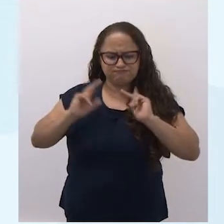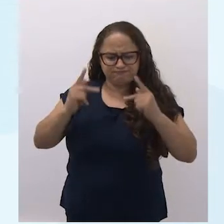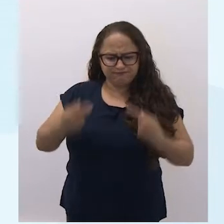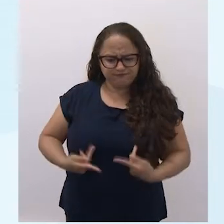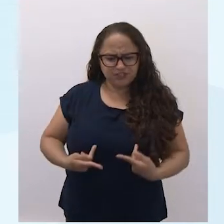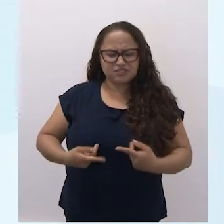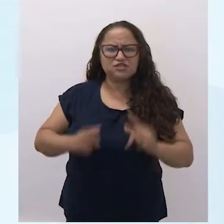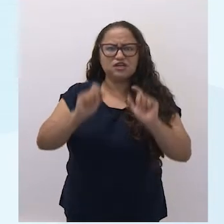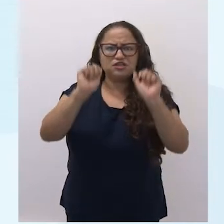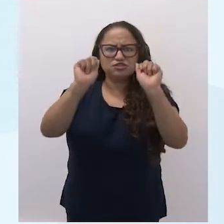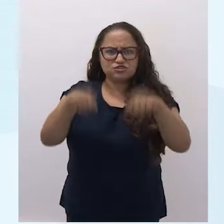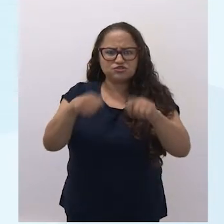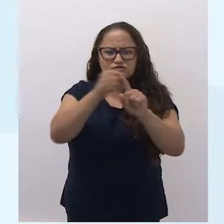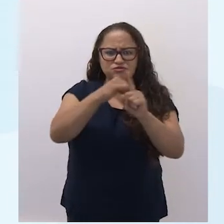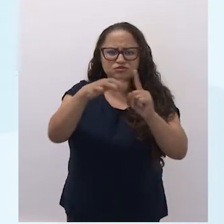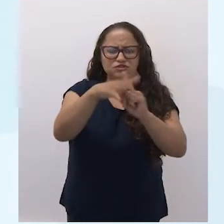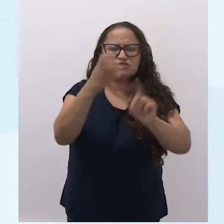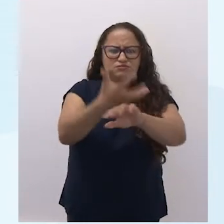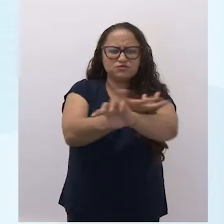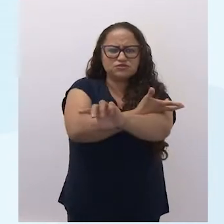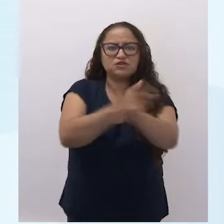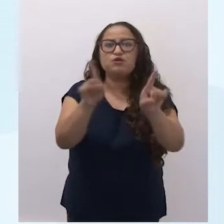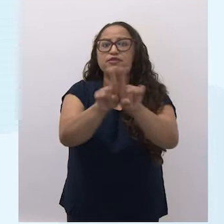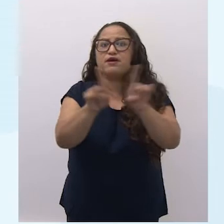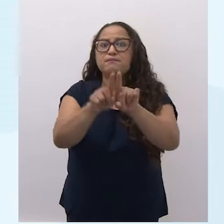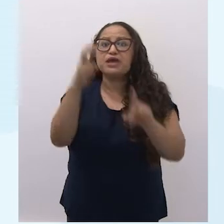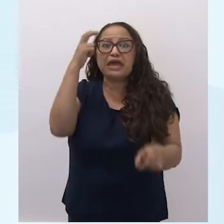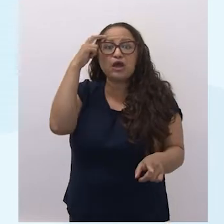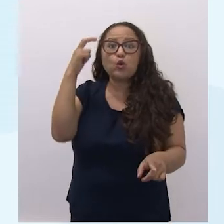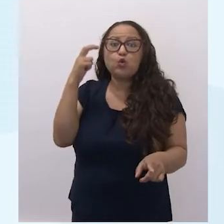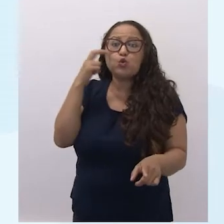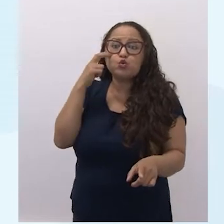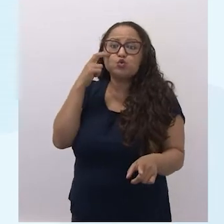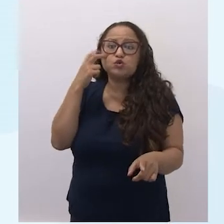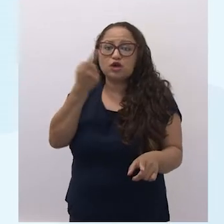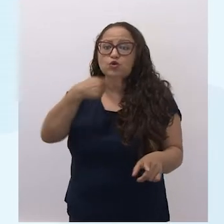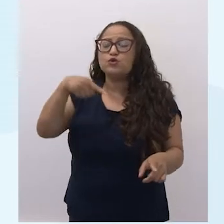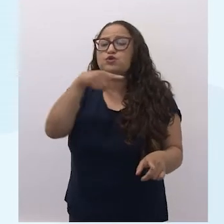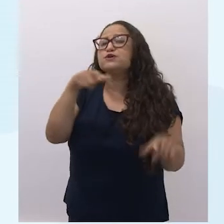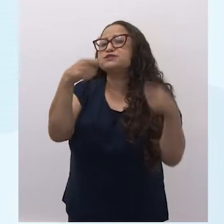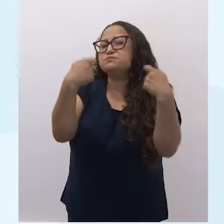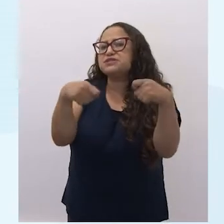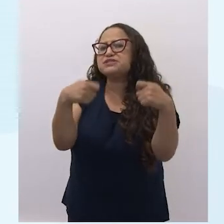e considerando a cultural. A gente tem que pensar, quando nós